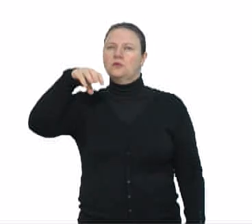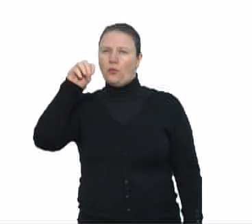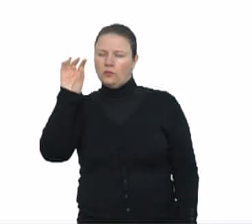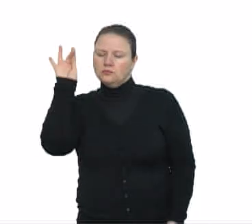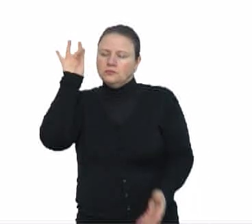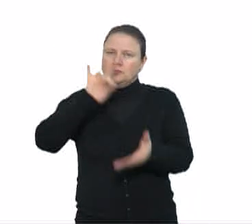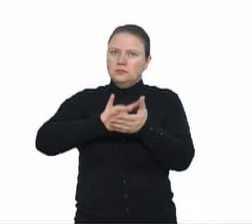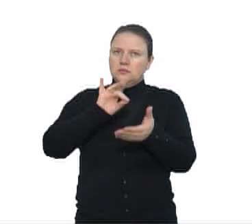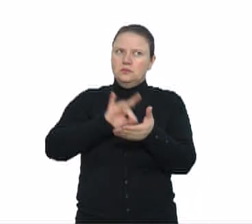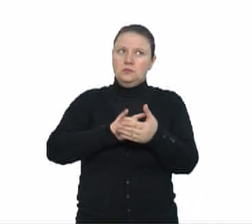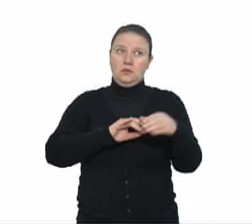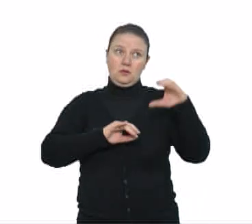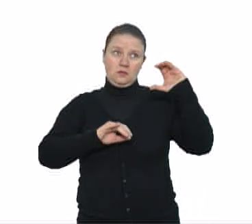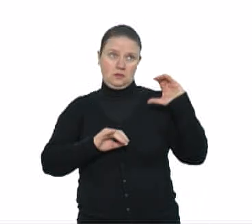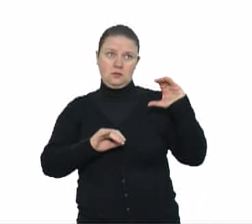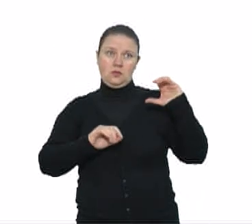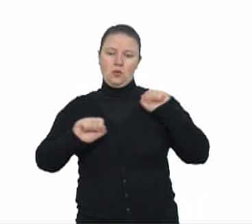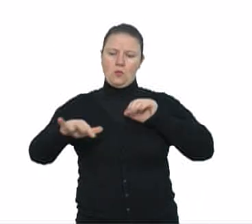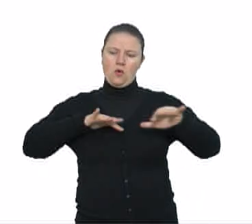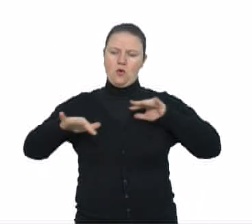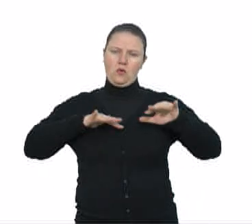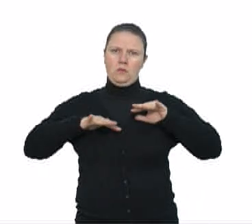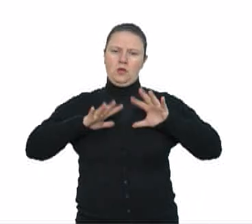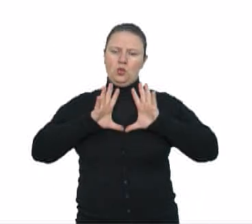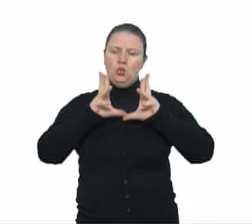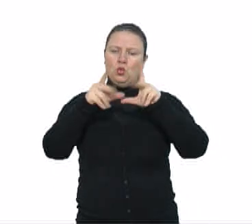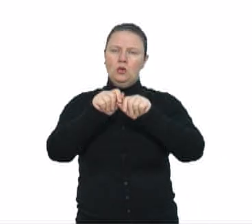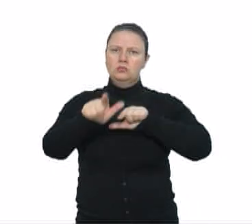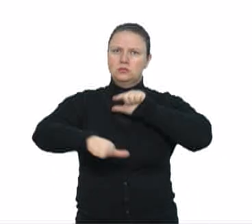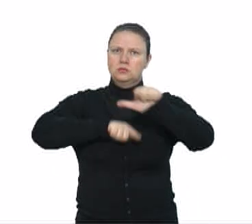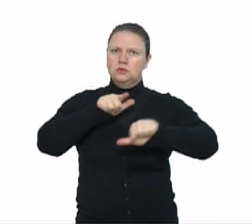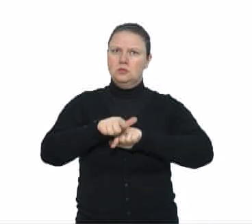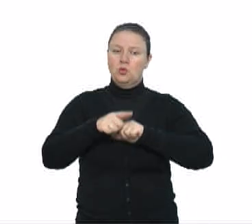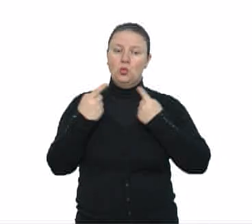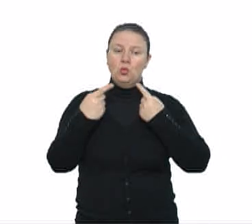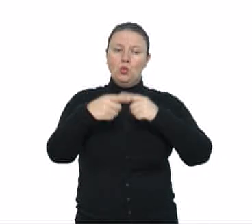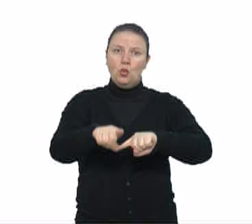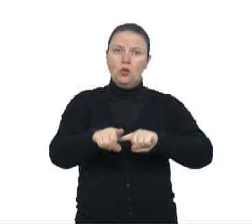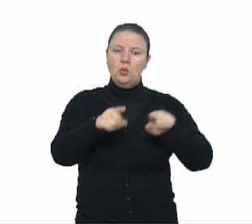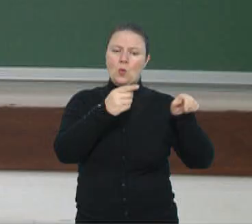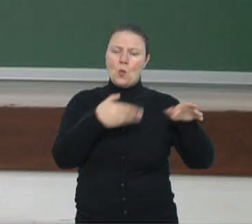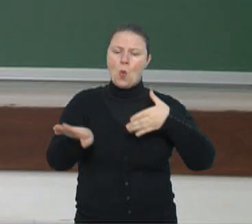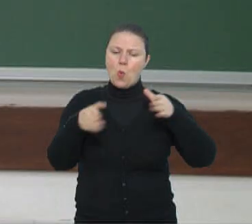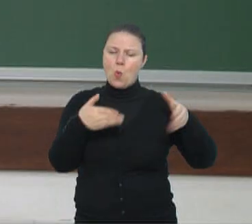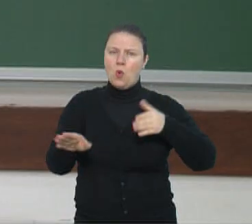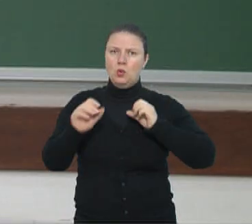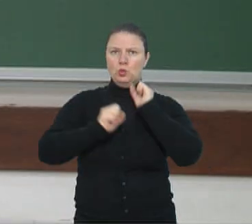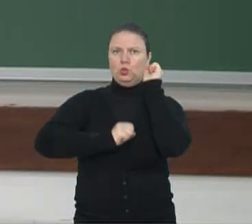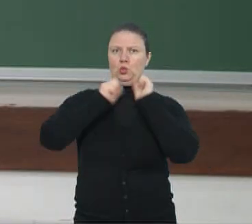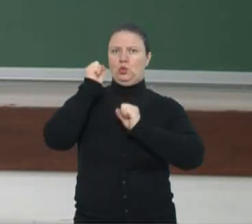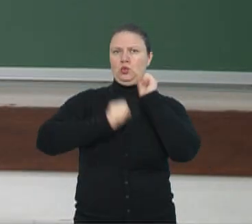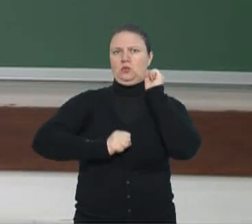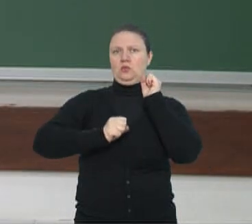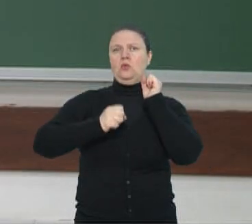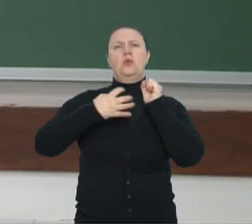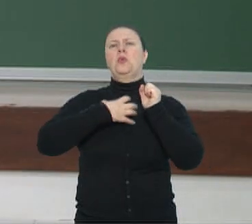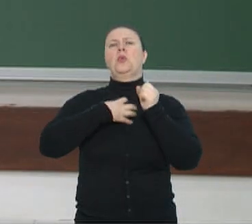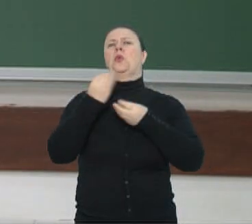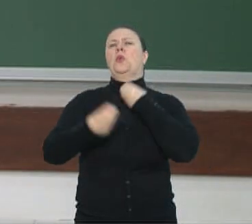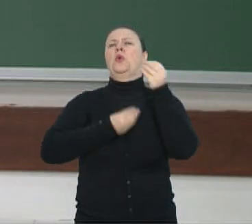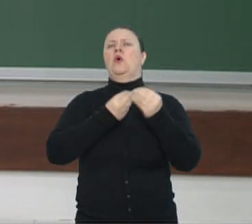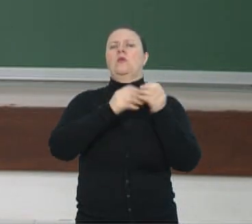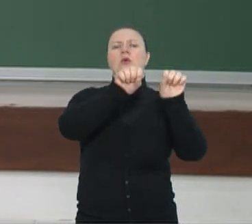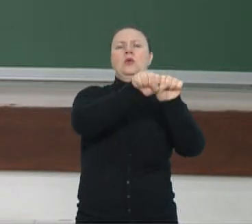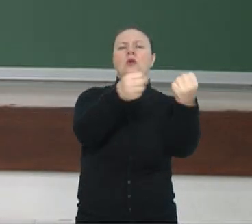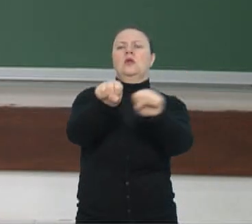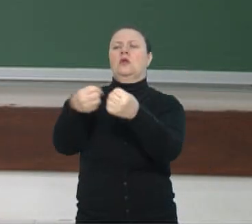ser a alternativa C. Foi um movimento de operários de protesto contra a produção industrial. Qual que era a forma de protesto? Quebrar as máquinas. Só